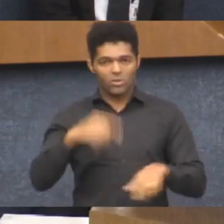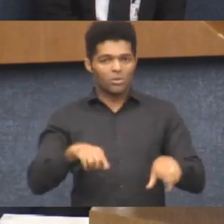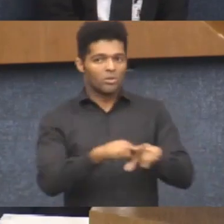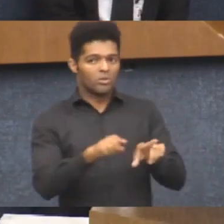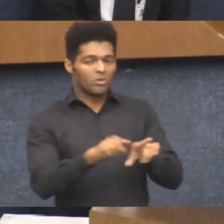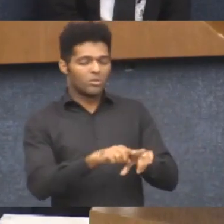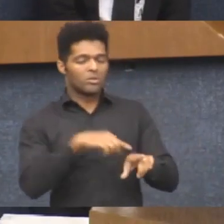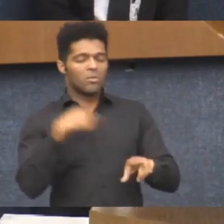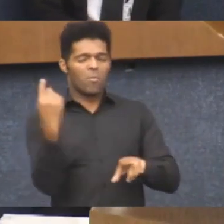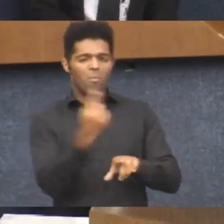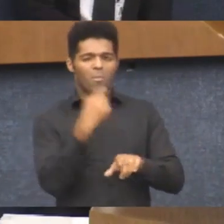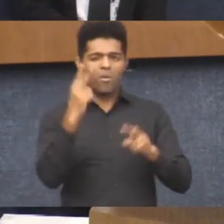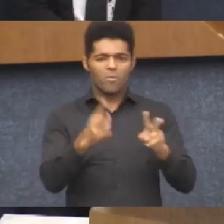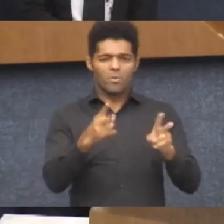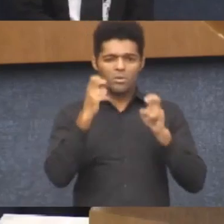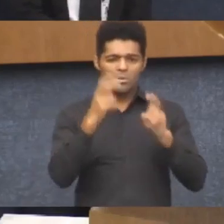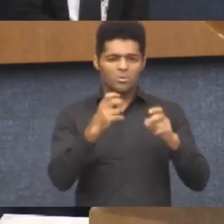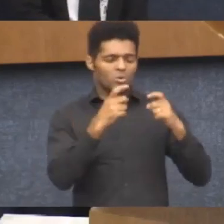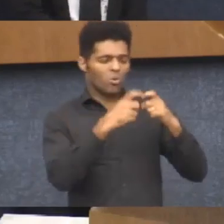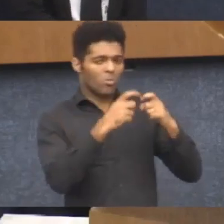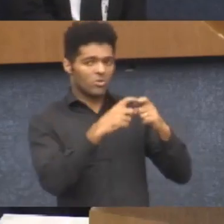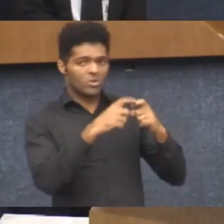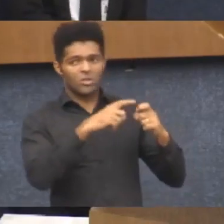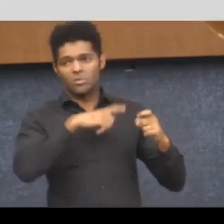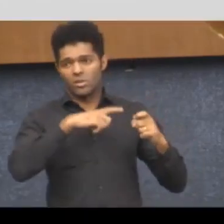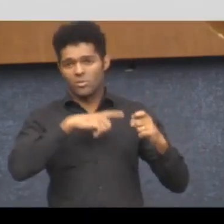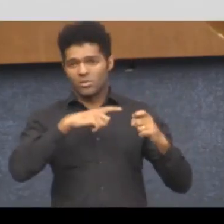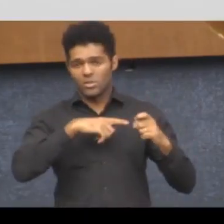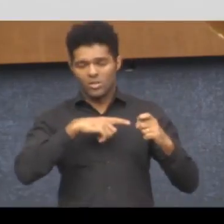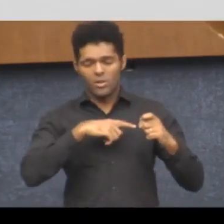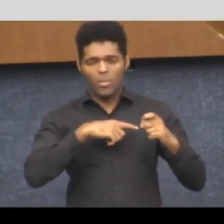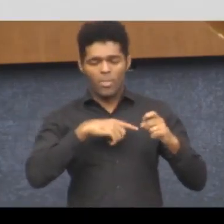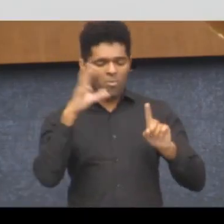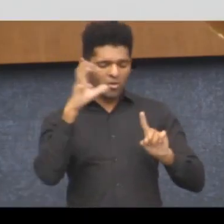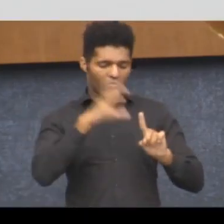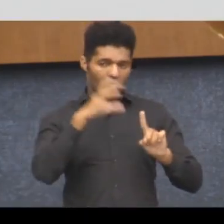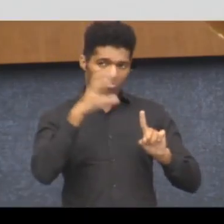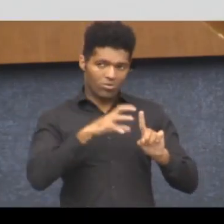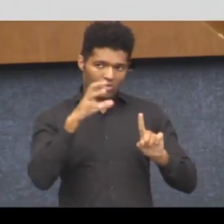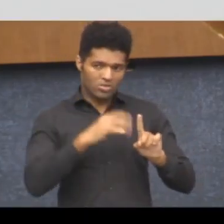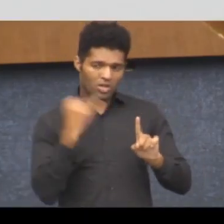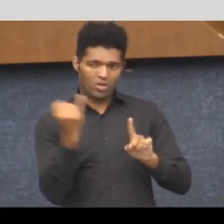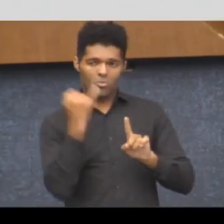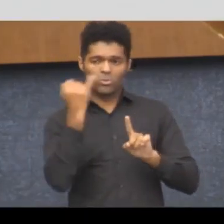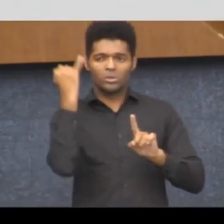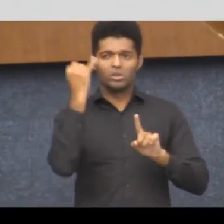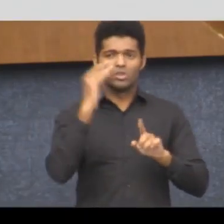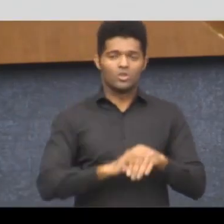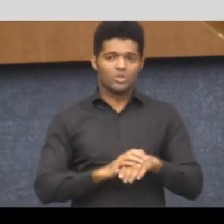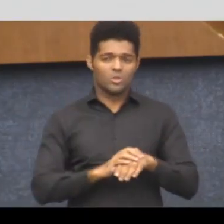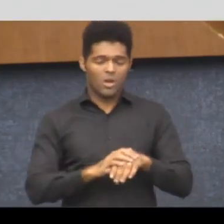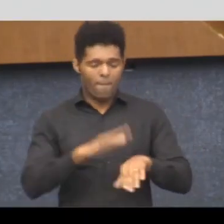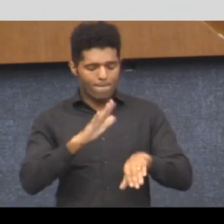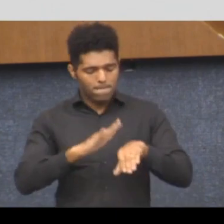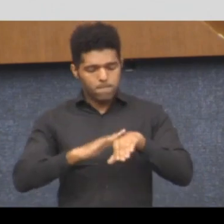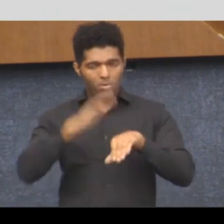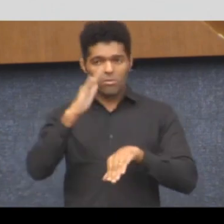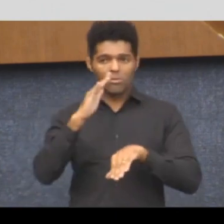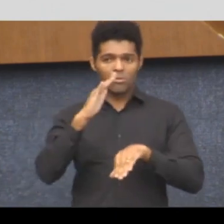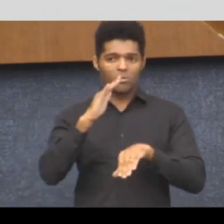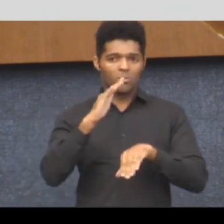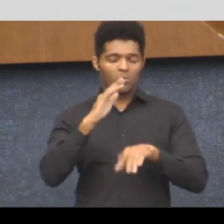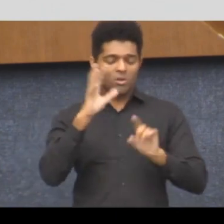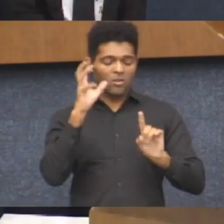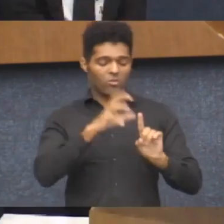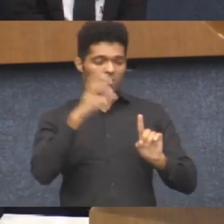o médico, apesar de ele ter um efeito bem significativo, o maior componente de significância é o